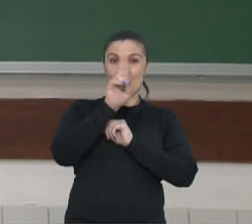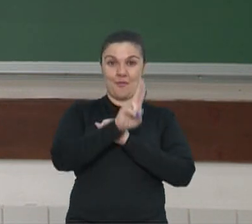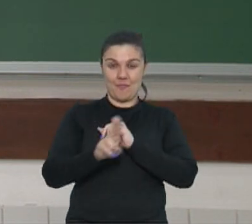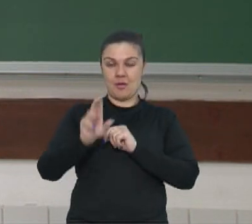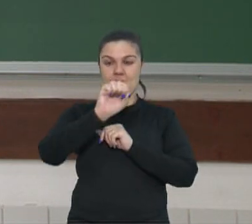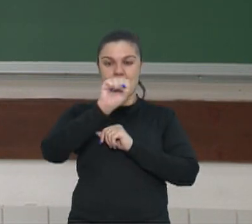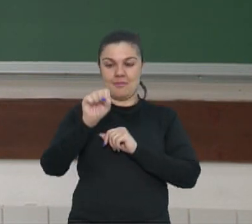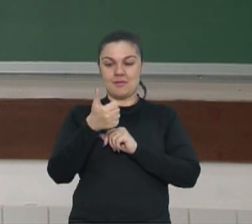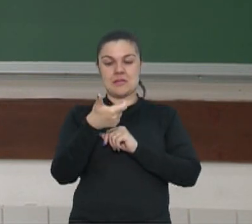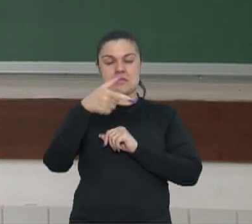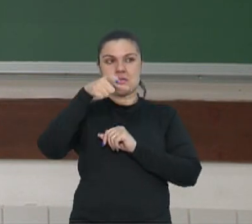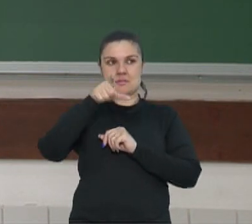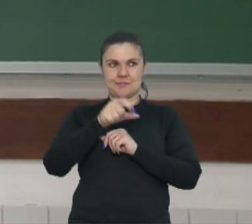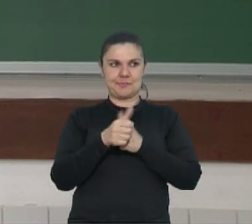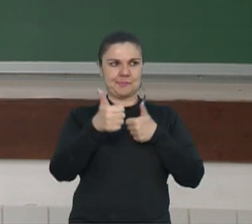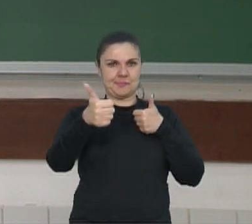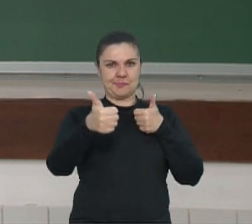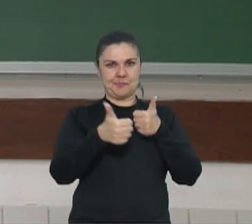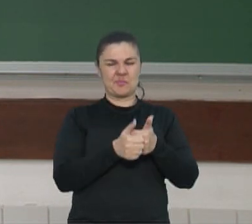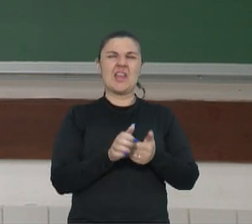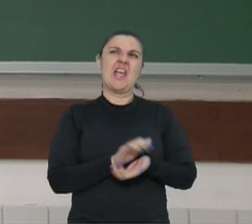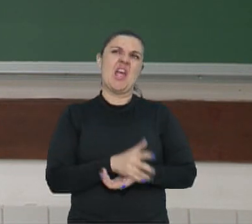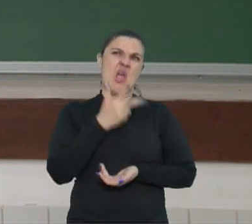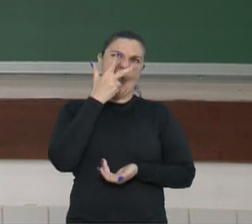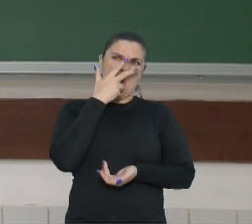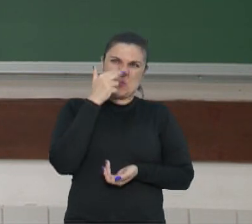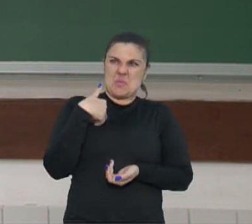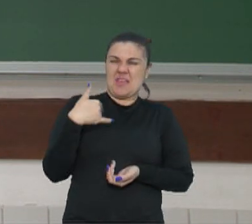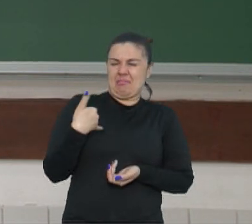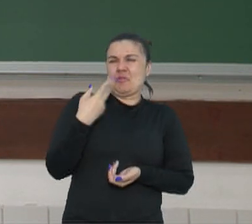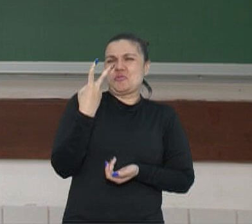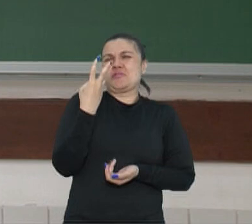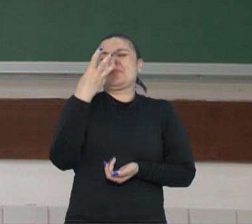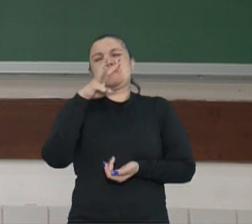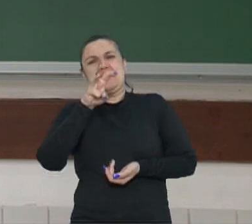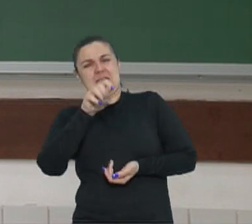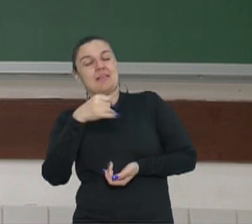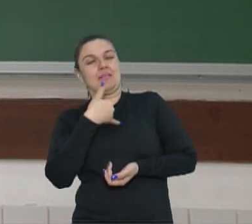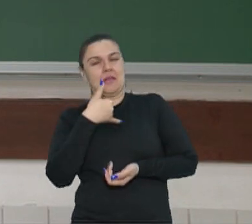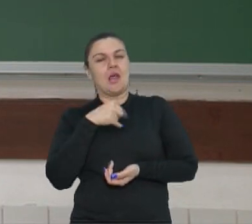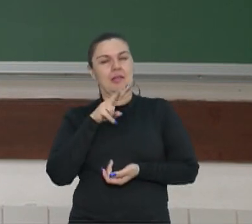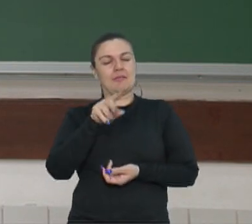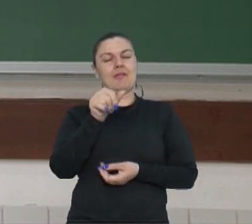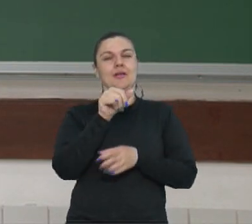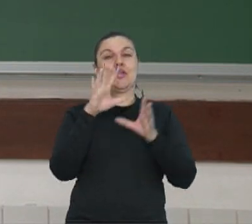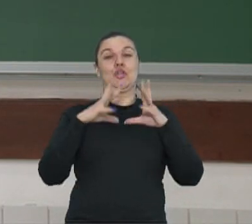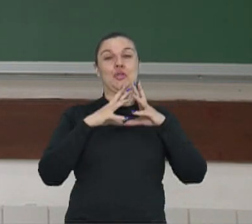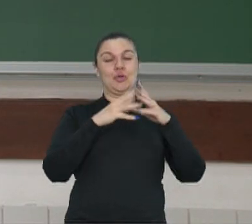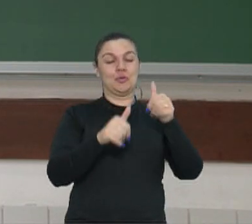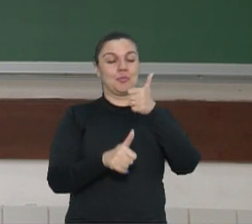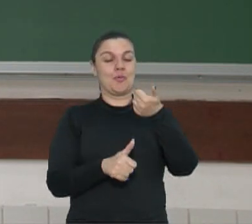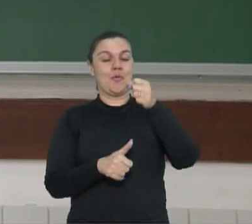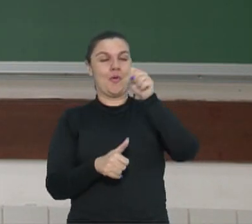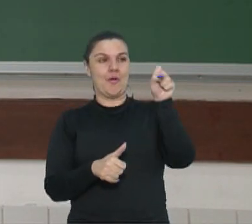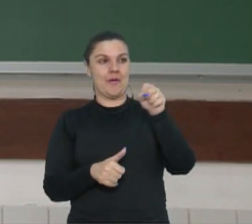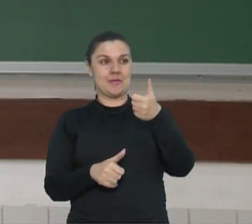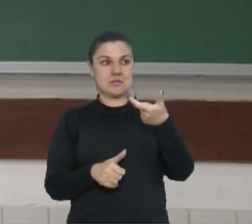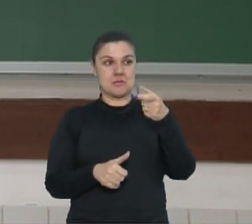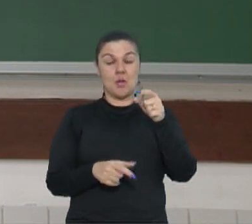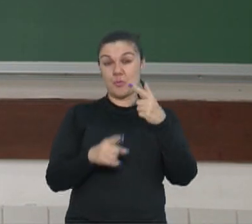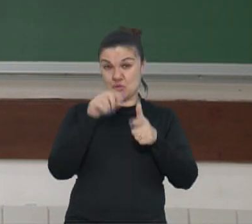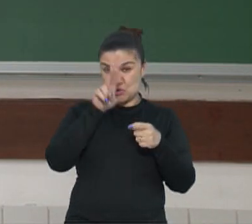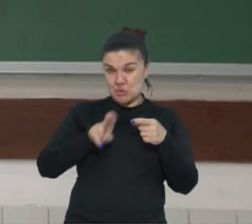em breve. Em breve, eu acho que quando eu tiver uns 230 anos de idade. Mas em breve. Nós costumamos manter os motores por muito